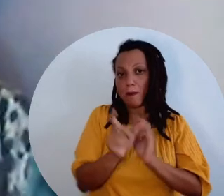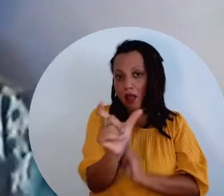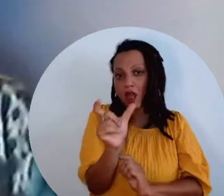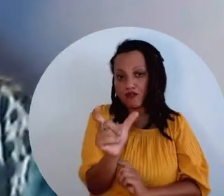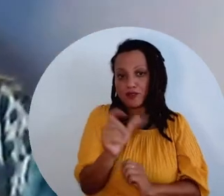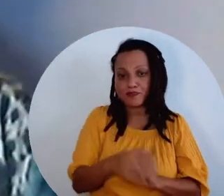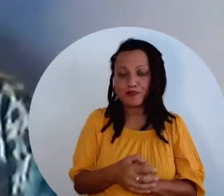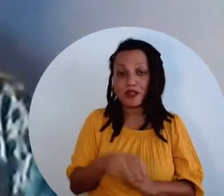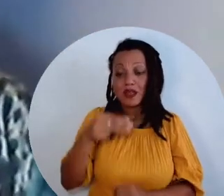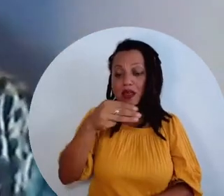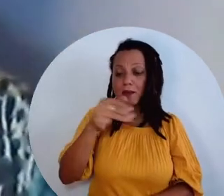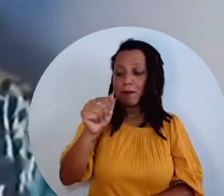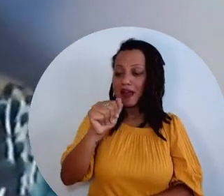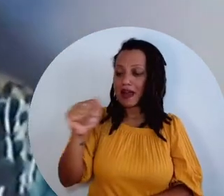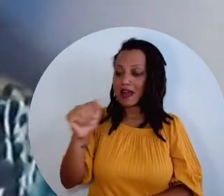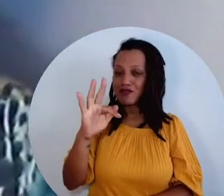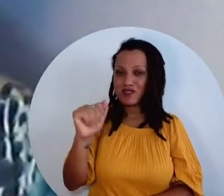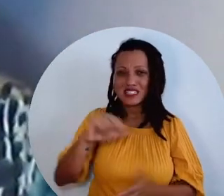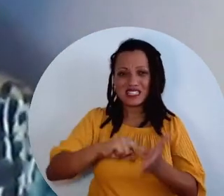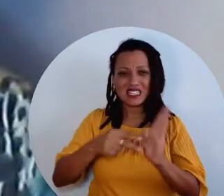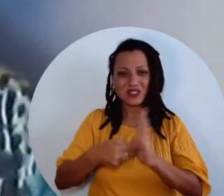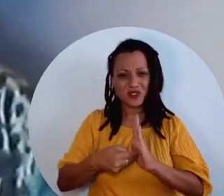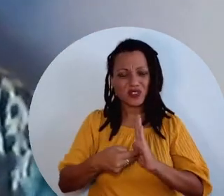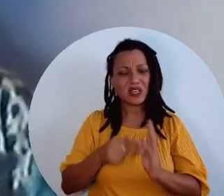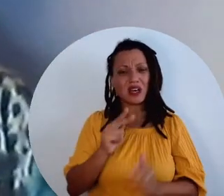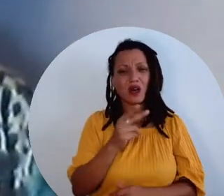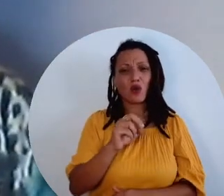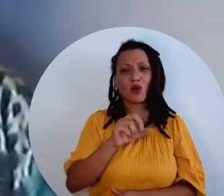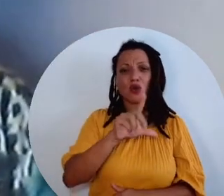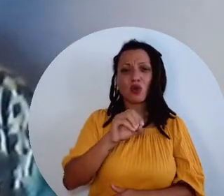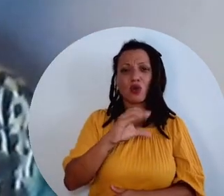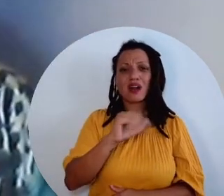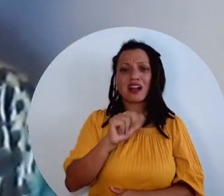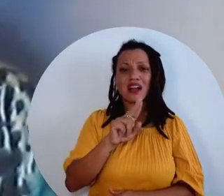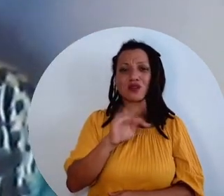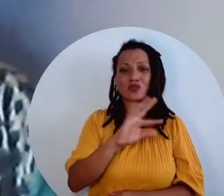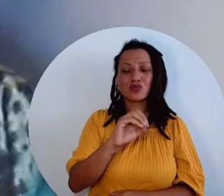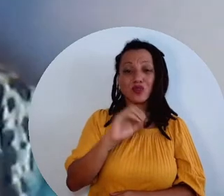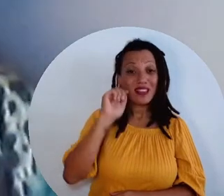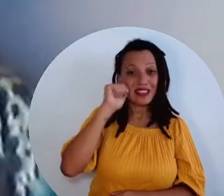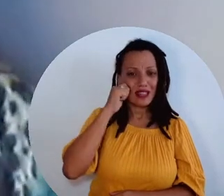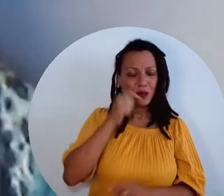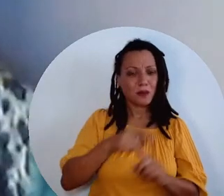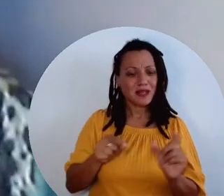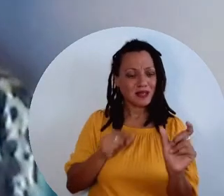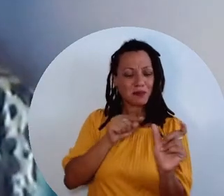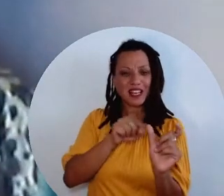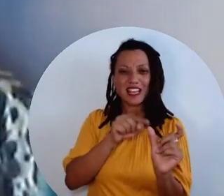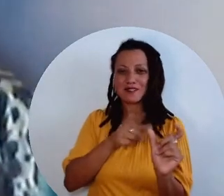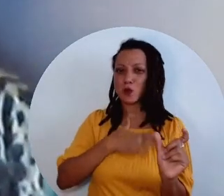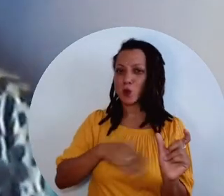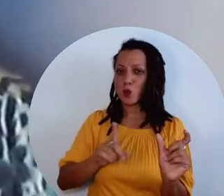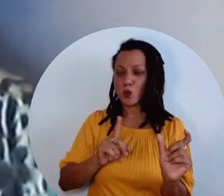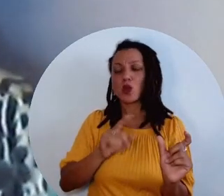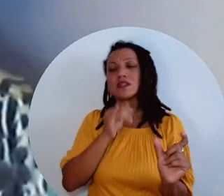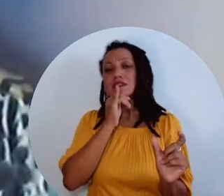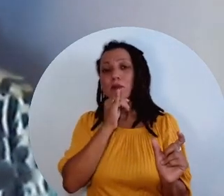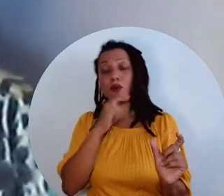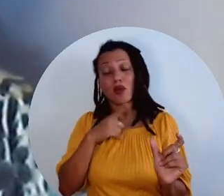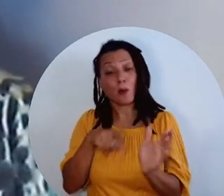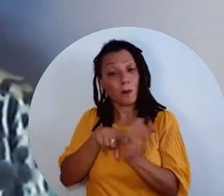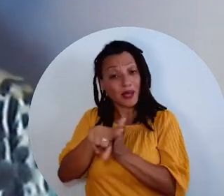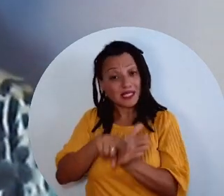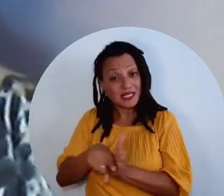Maafa significa holocausto negro. Entretanto, é um conceito que eu trabalho muito desde o